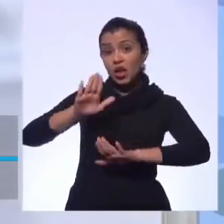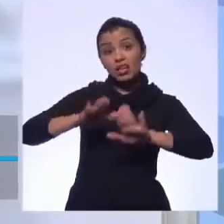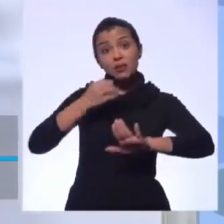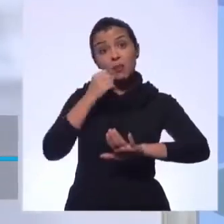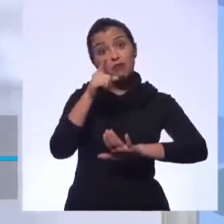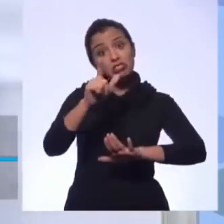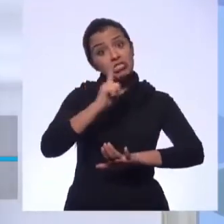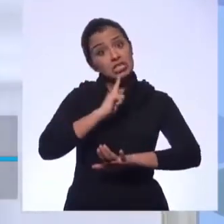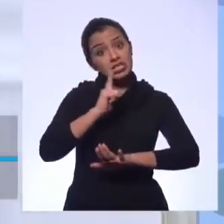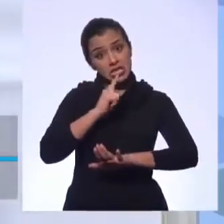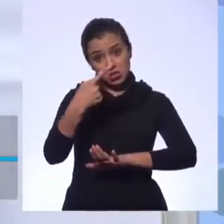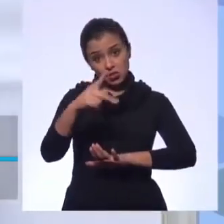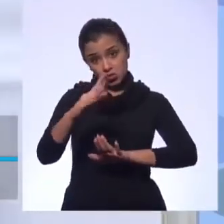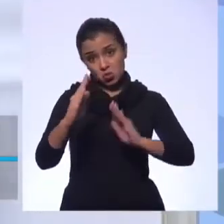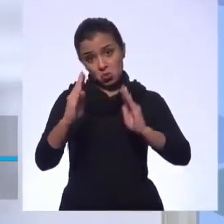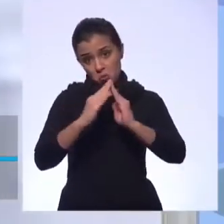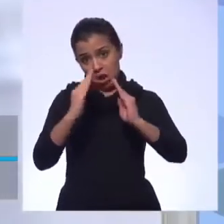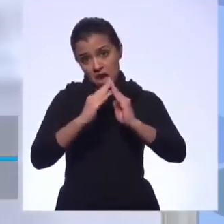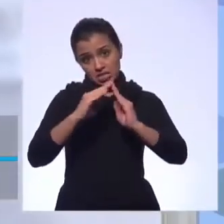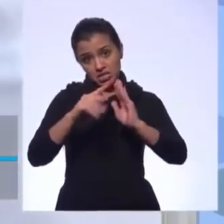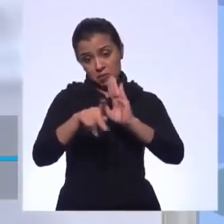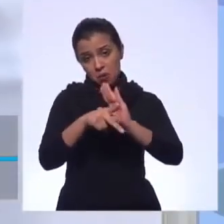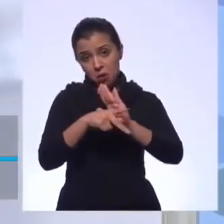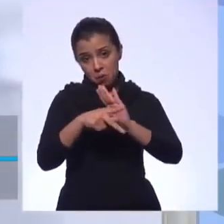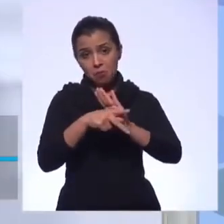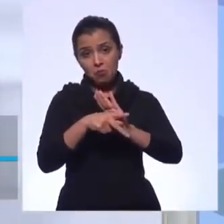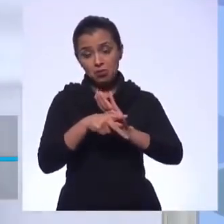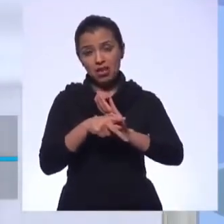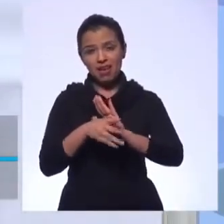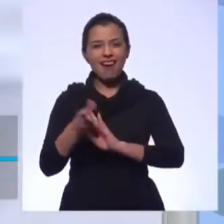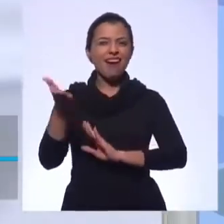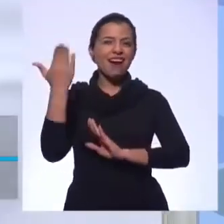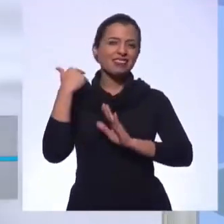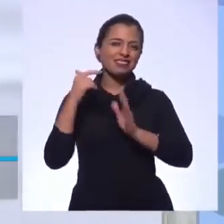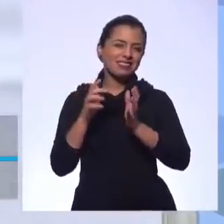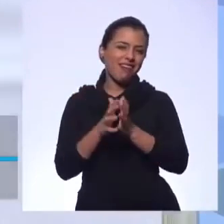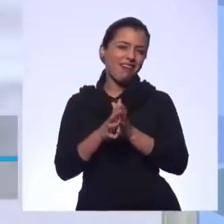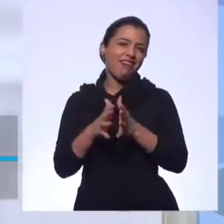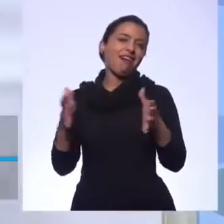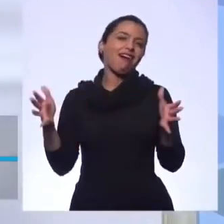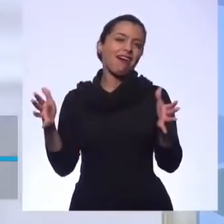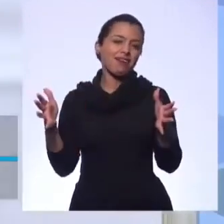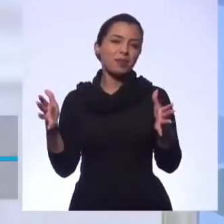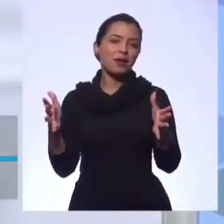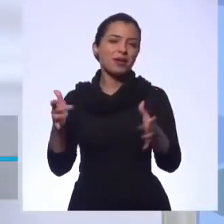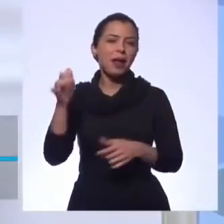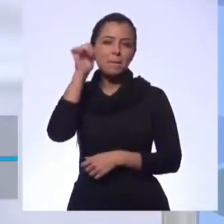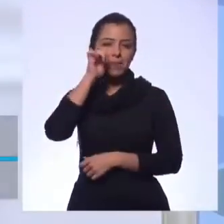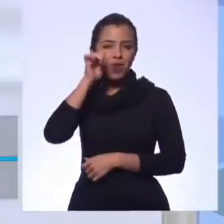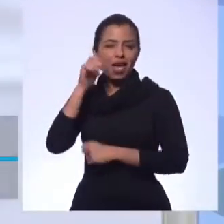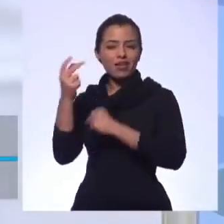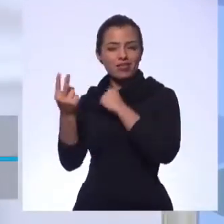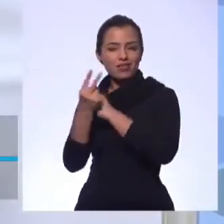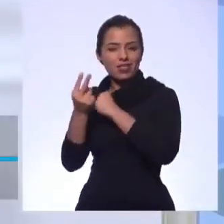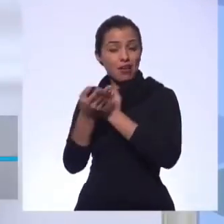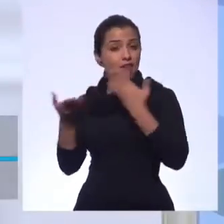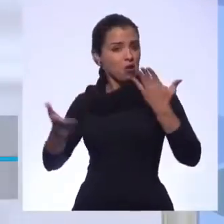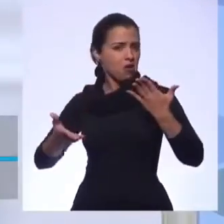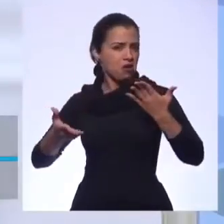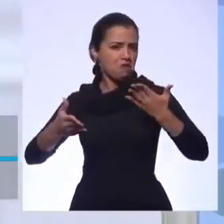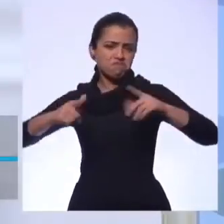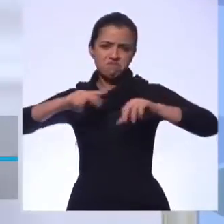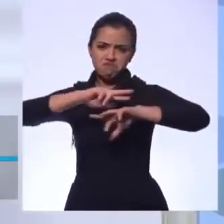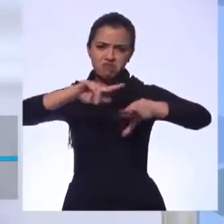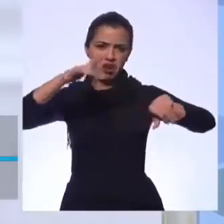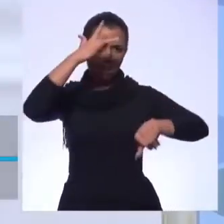hoje está mais generalizado. Na minha época era mais as meninas que faziam unha. A gente sabe que tem meninos, né, que gostam de se cuidar e tal. Mas enfim,